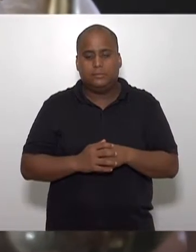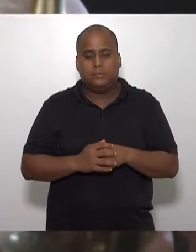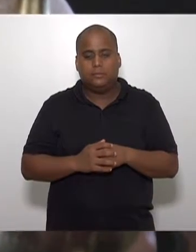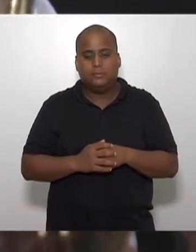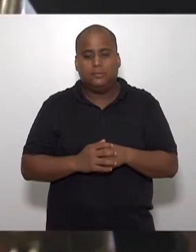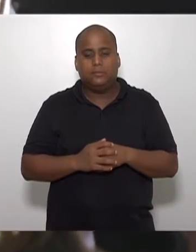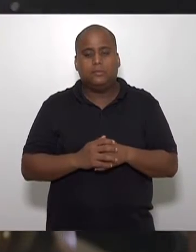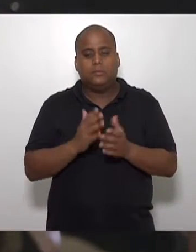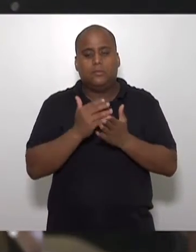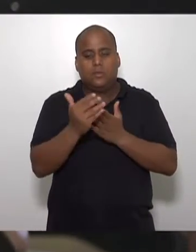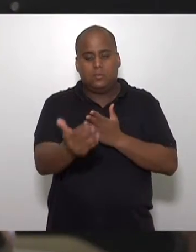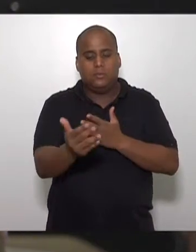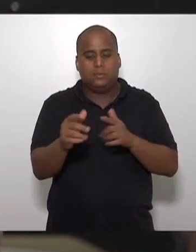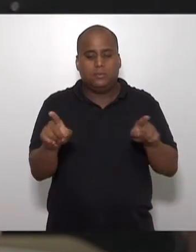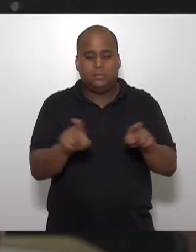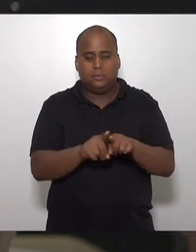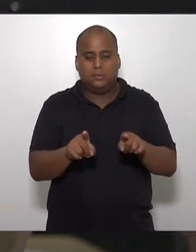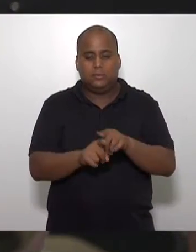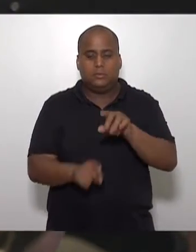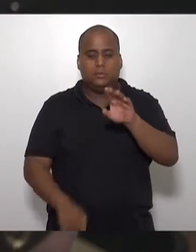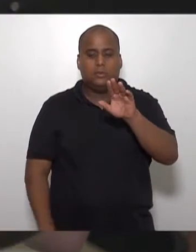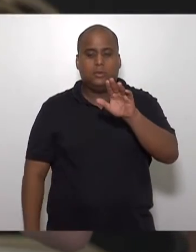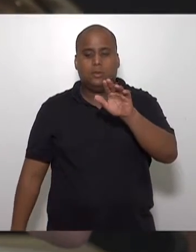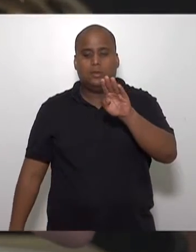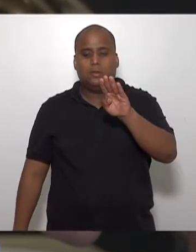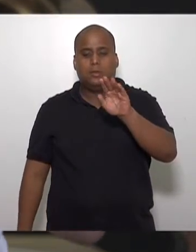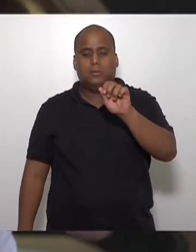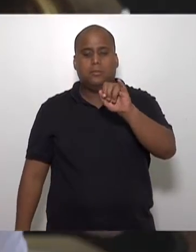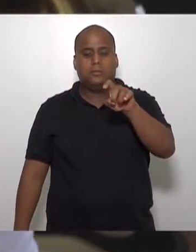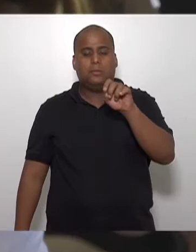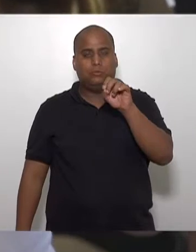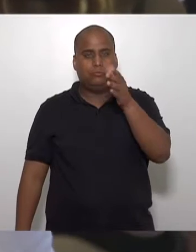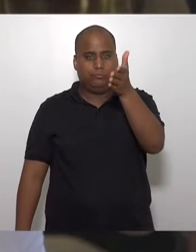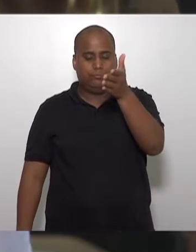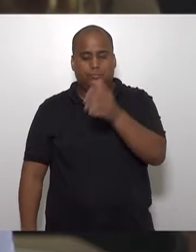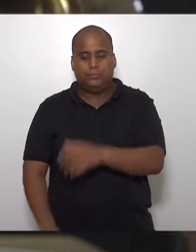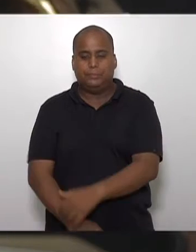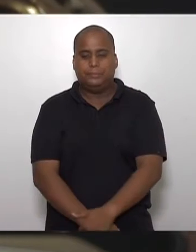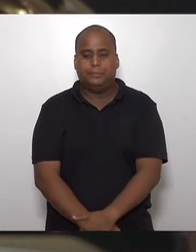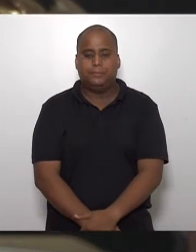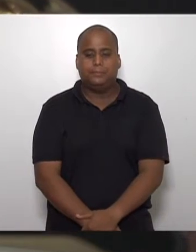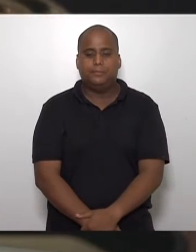vou tocar para vocês um pouco do trombone baixo demonstração da unidade